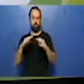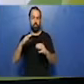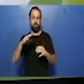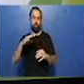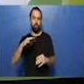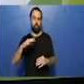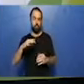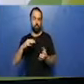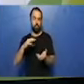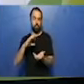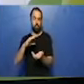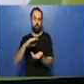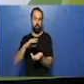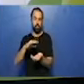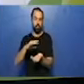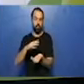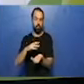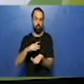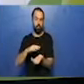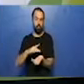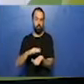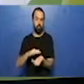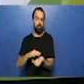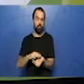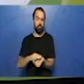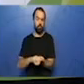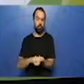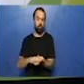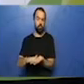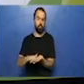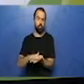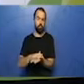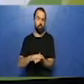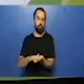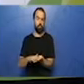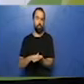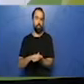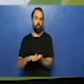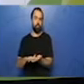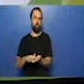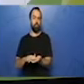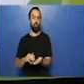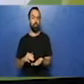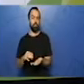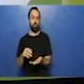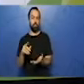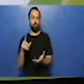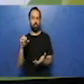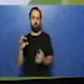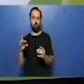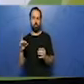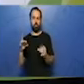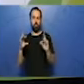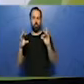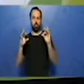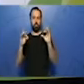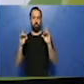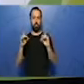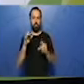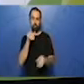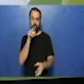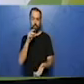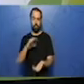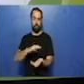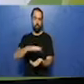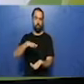se sedimente e fique no fundo do recipiente, chamada de corpo de fundo. Aí nós vamos ter aqui o precipitado, que é